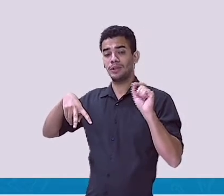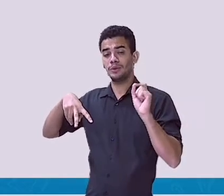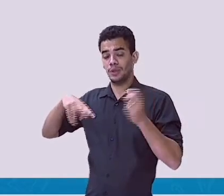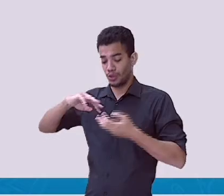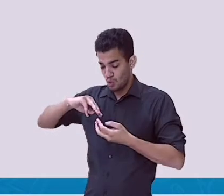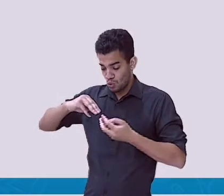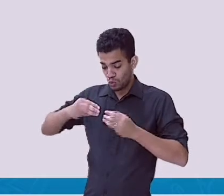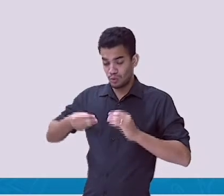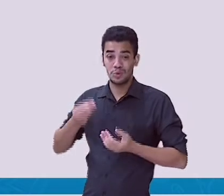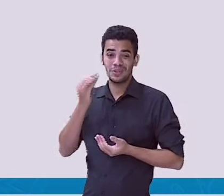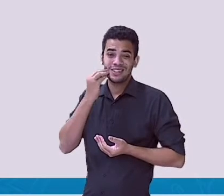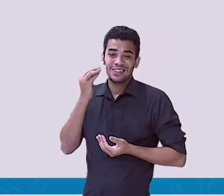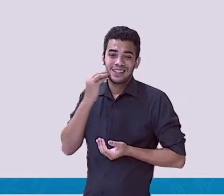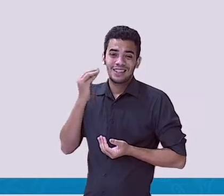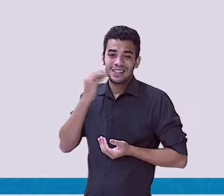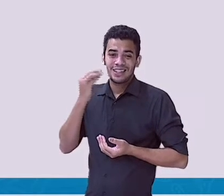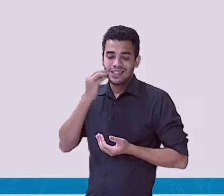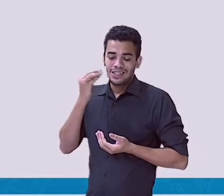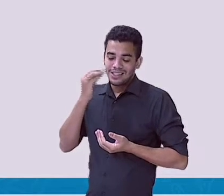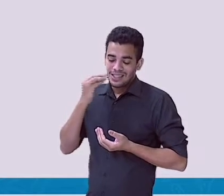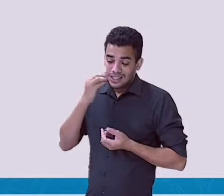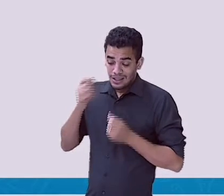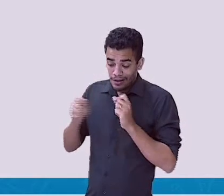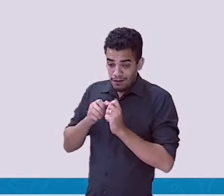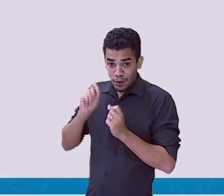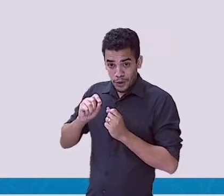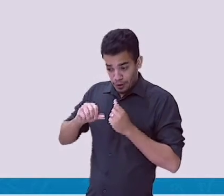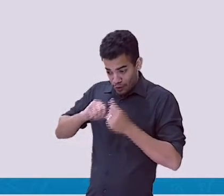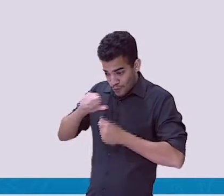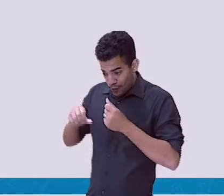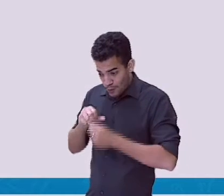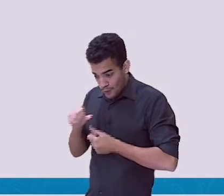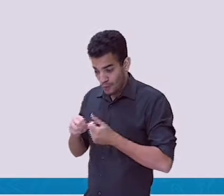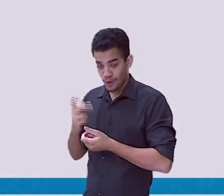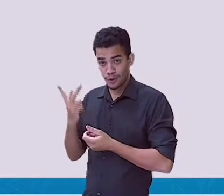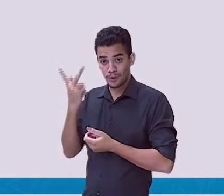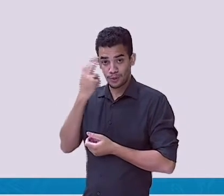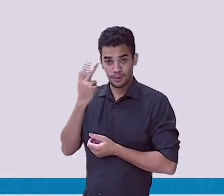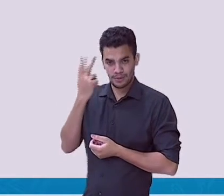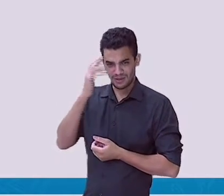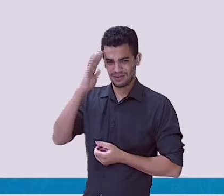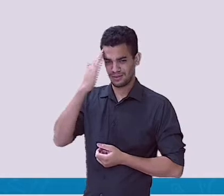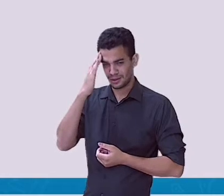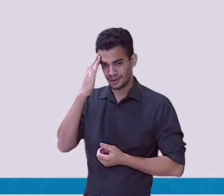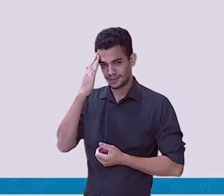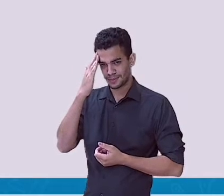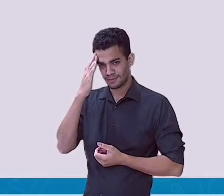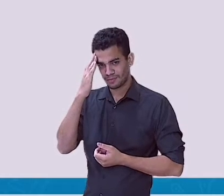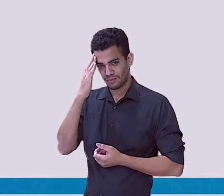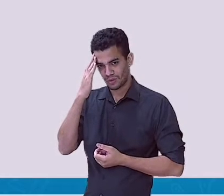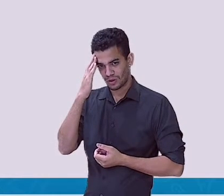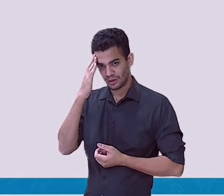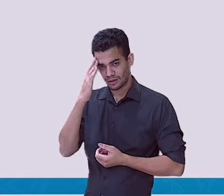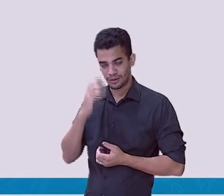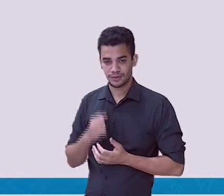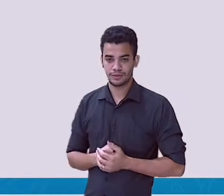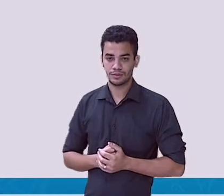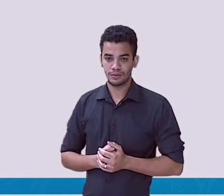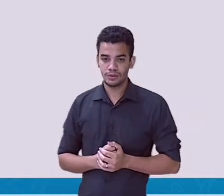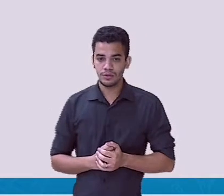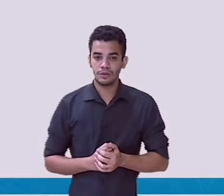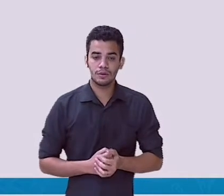sangue flua ali novamente, tá? Quando acontece um processo de trombo, o que é o trombo? Nós vamos entender um